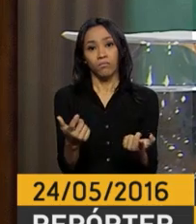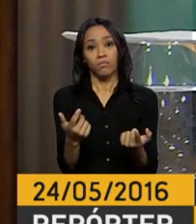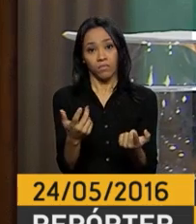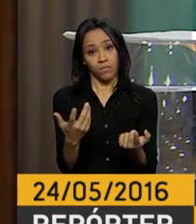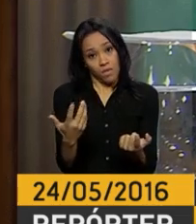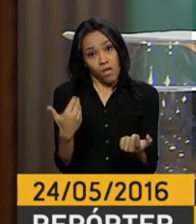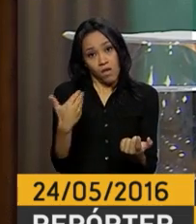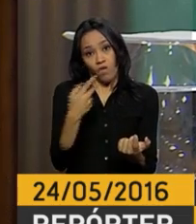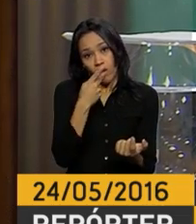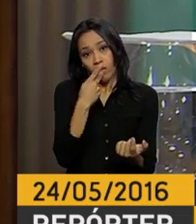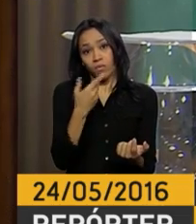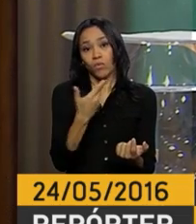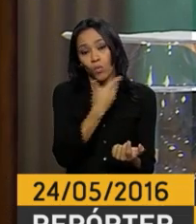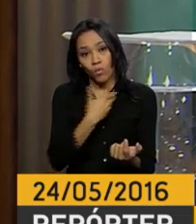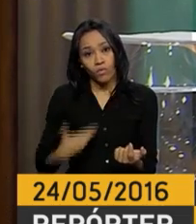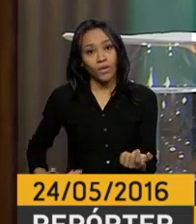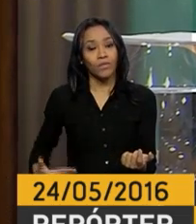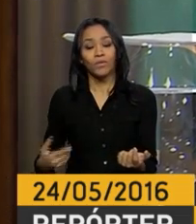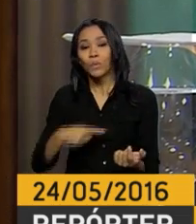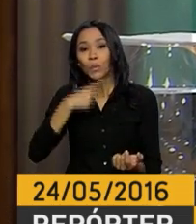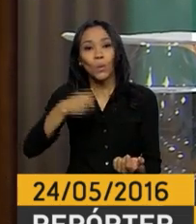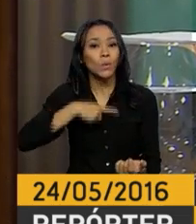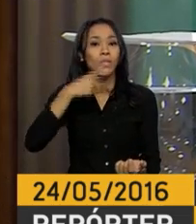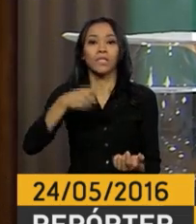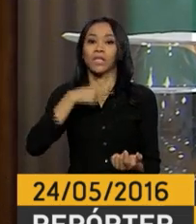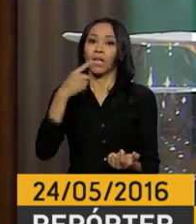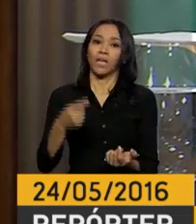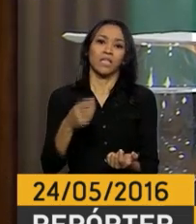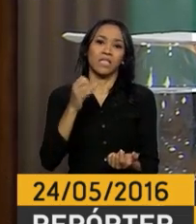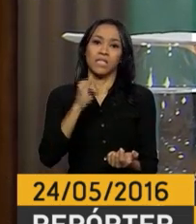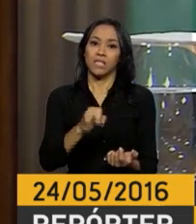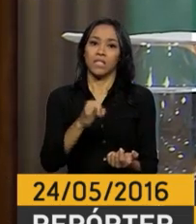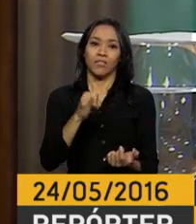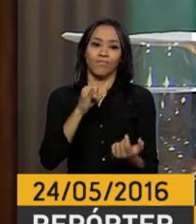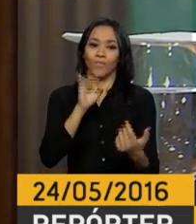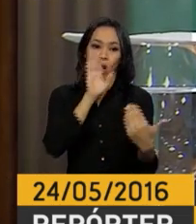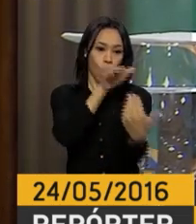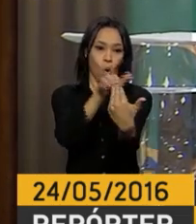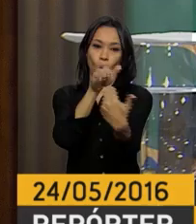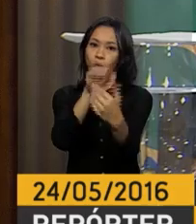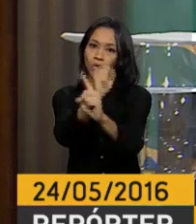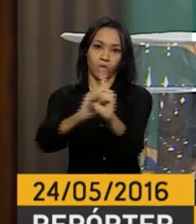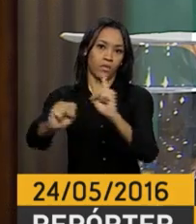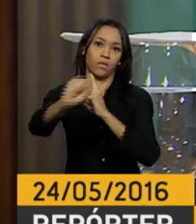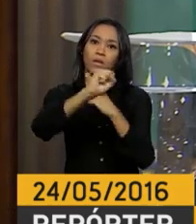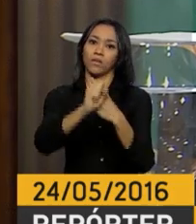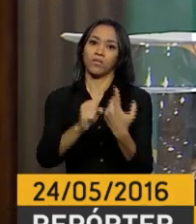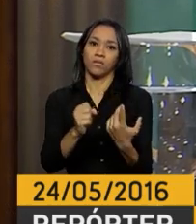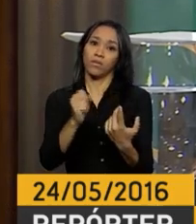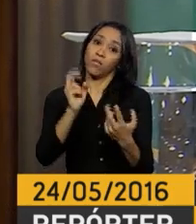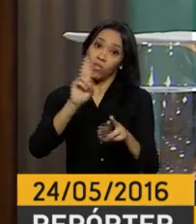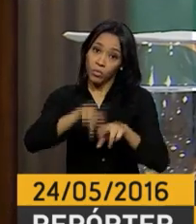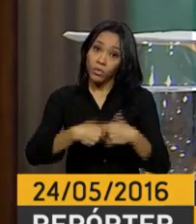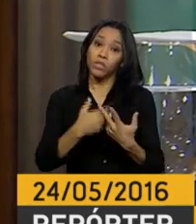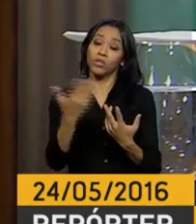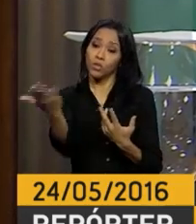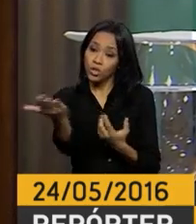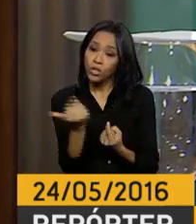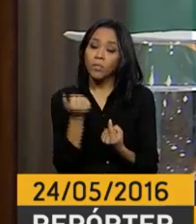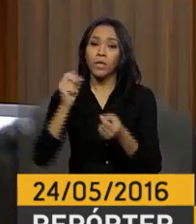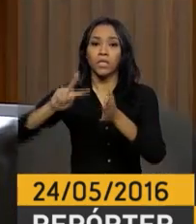dizer, o governo não irá realizá-la sem ter uma concordância com a sociedade. Não foi sem razão que nós chamamos as